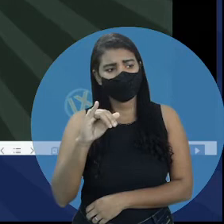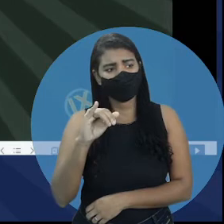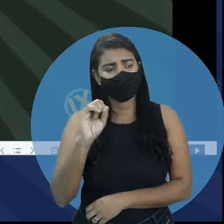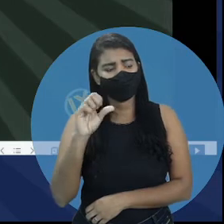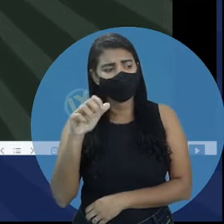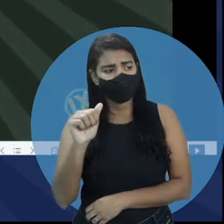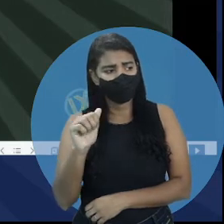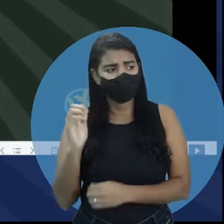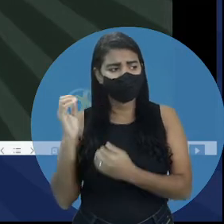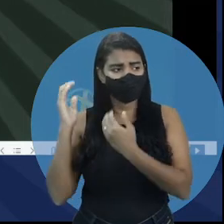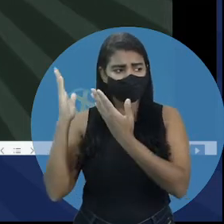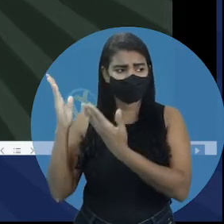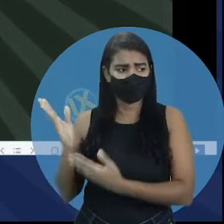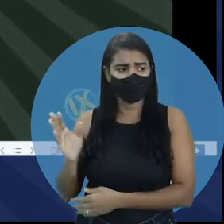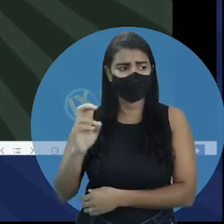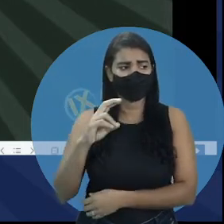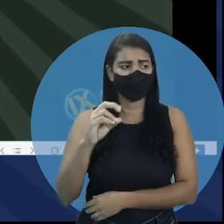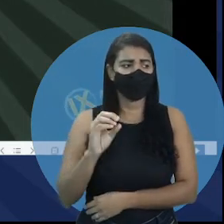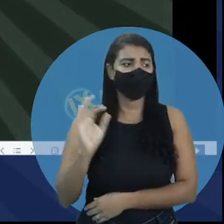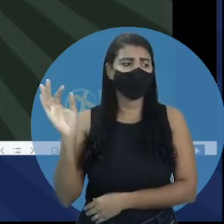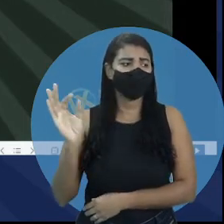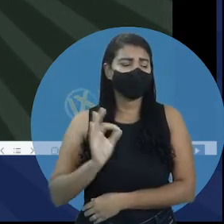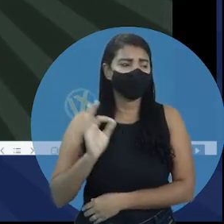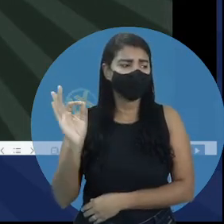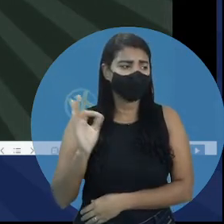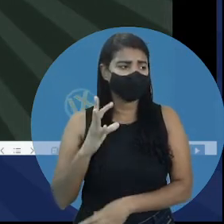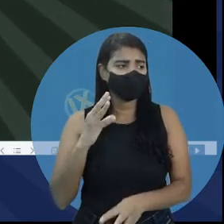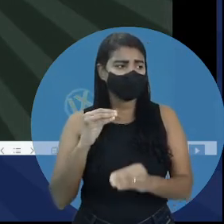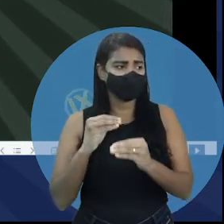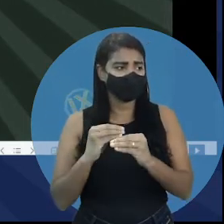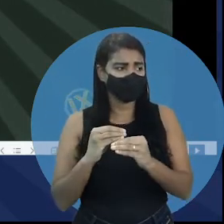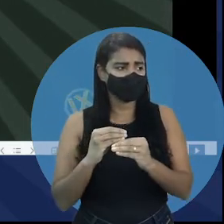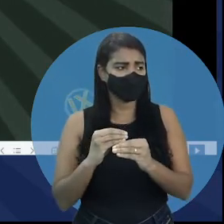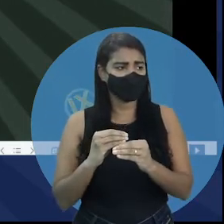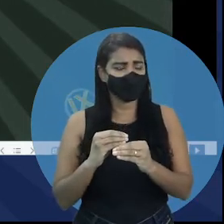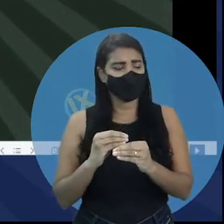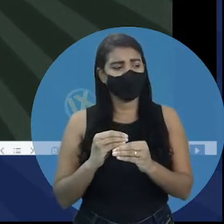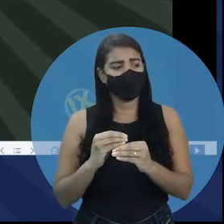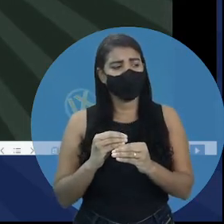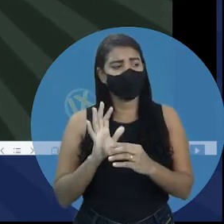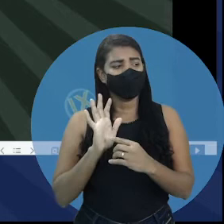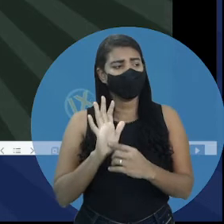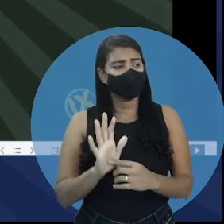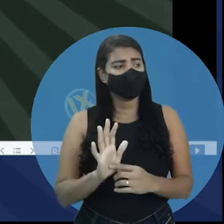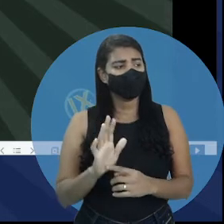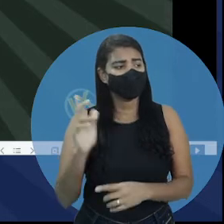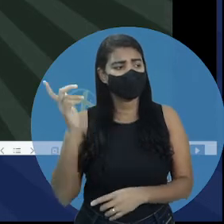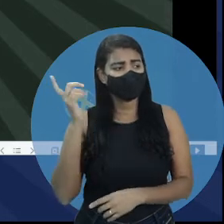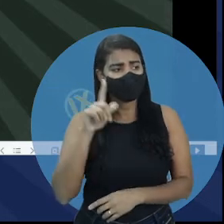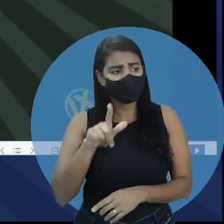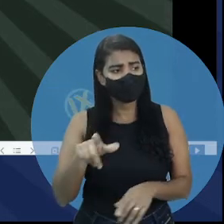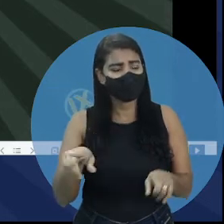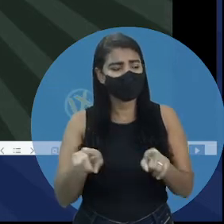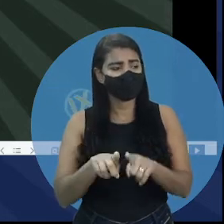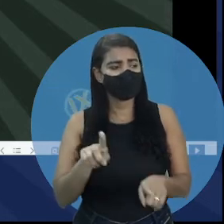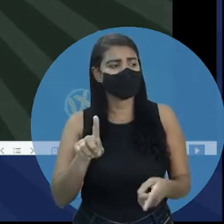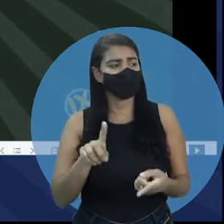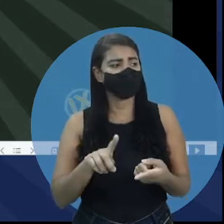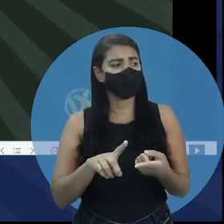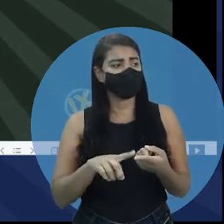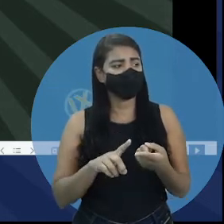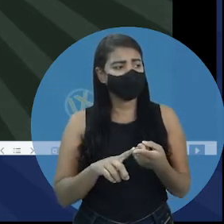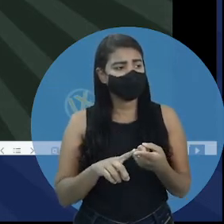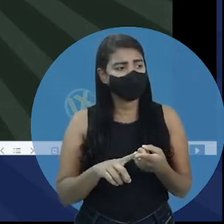aquoso a 50% de Mirabilis jalapa, ele conseguiu, né,